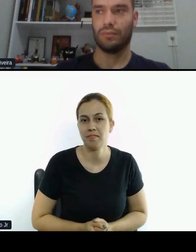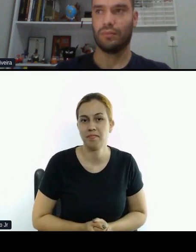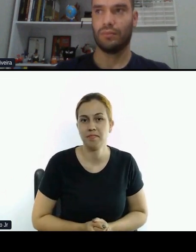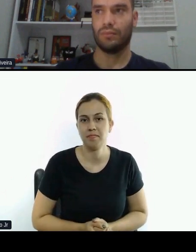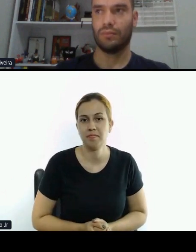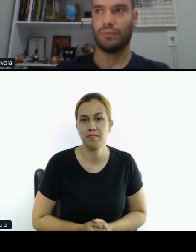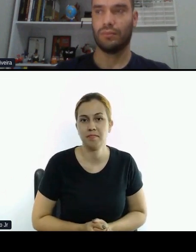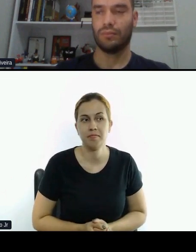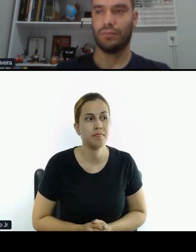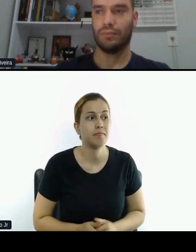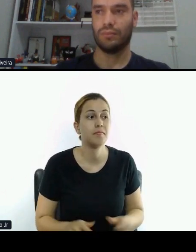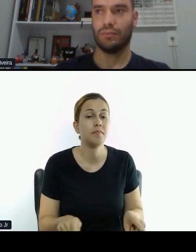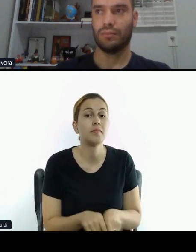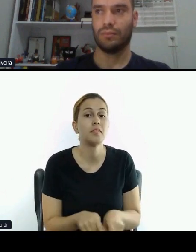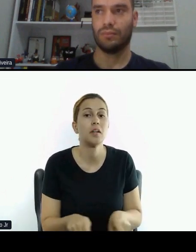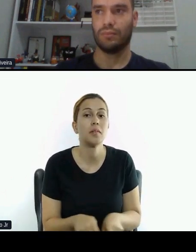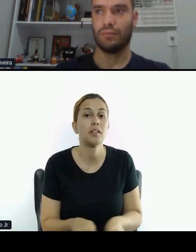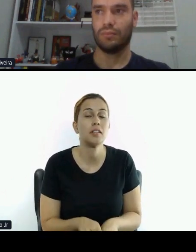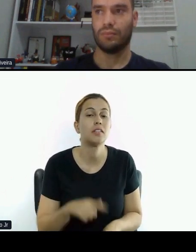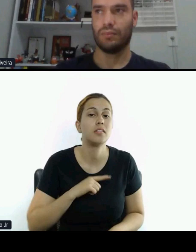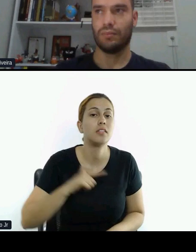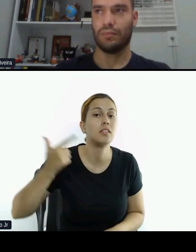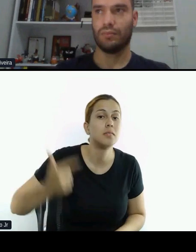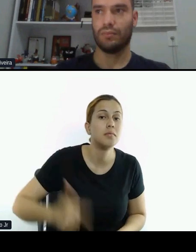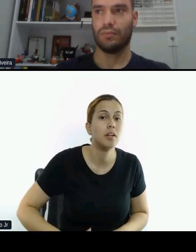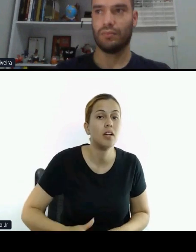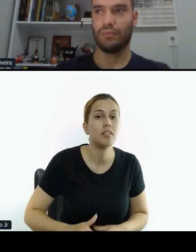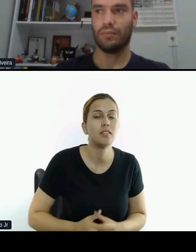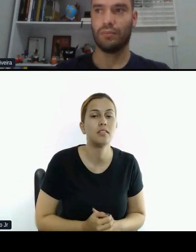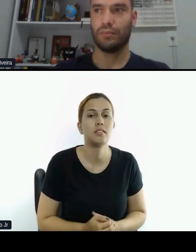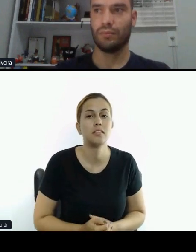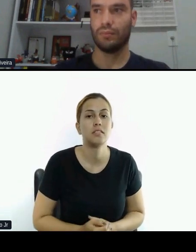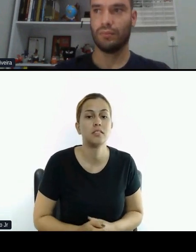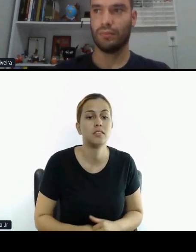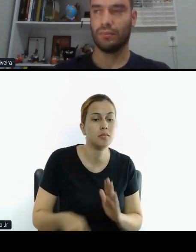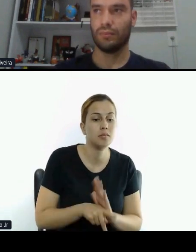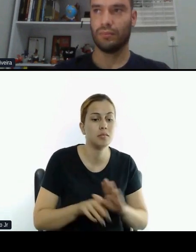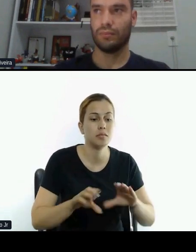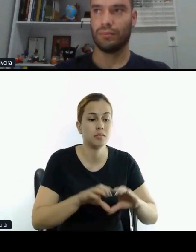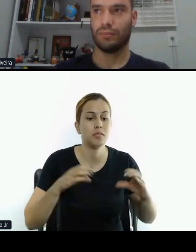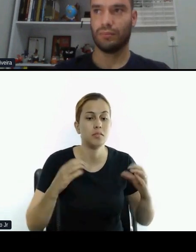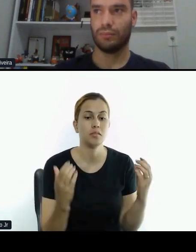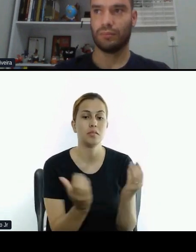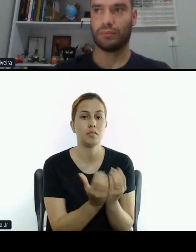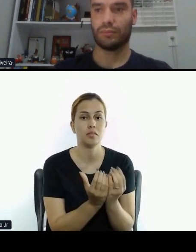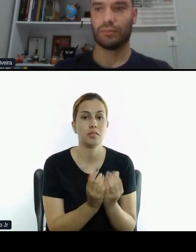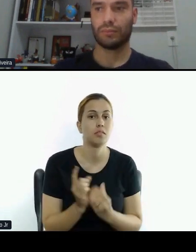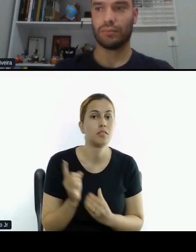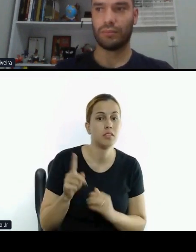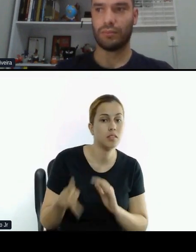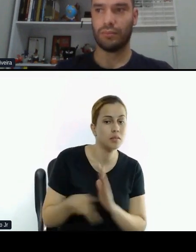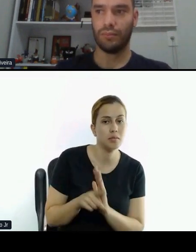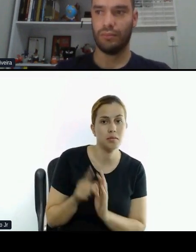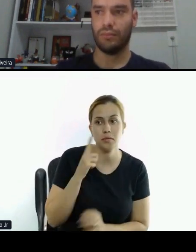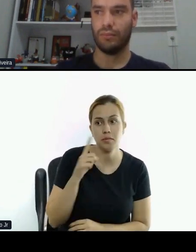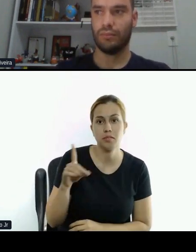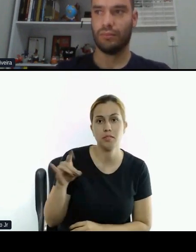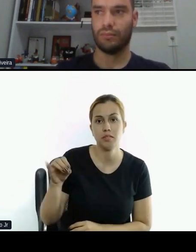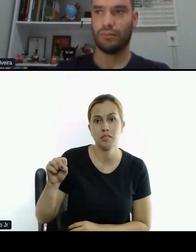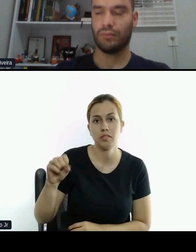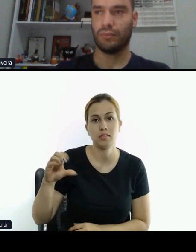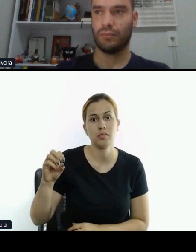Eu particularmente tenho o item aí para a comunidade lá no Discord, que é onde é discutido,